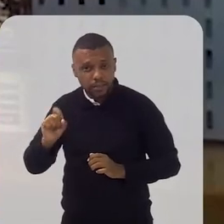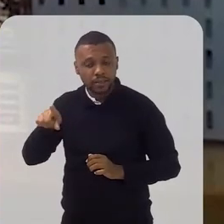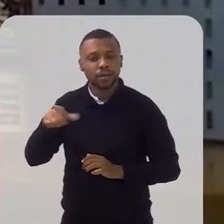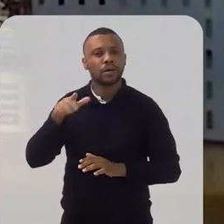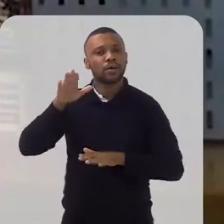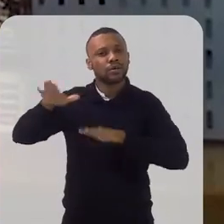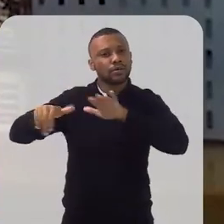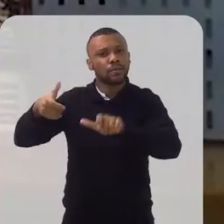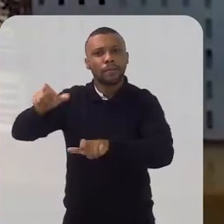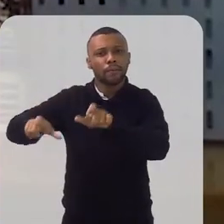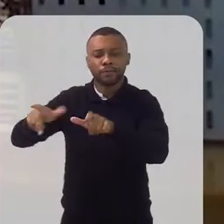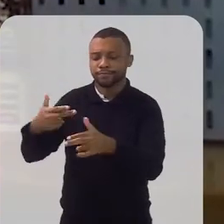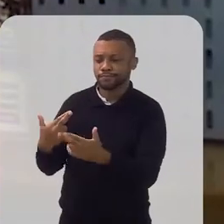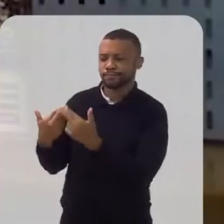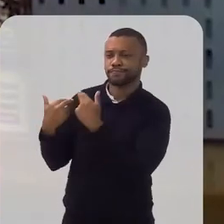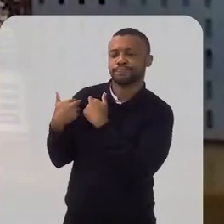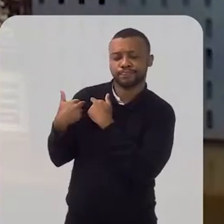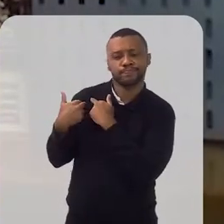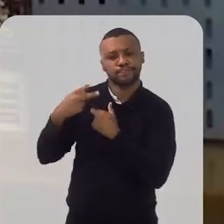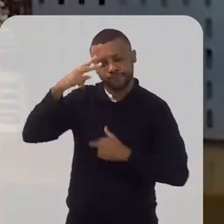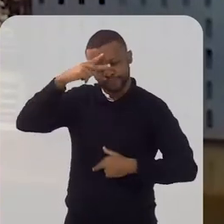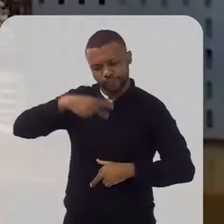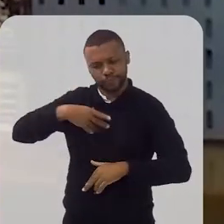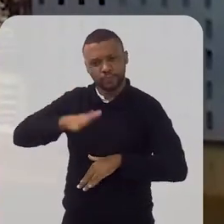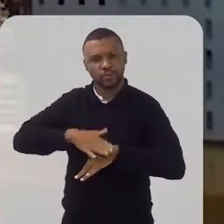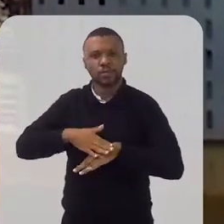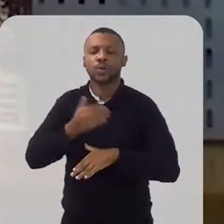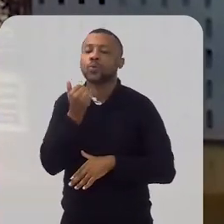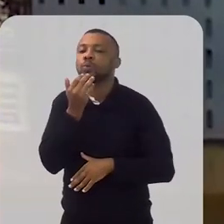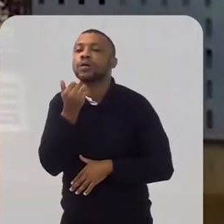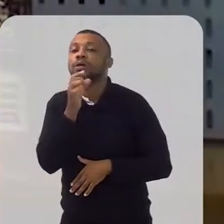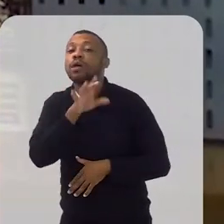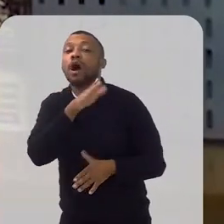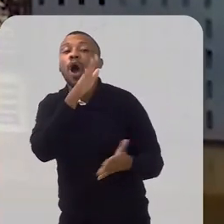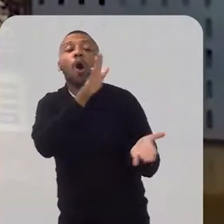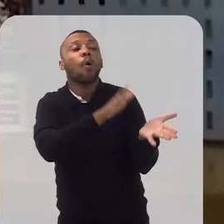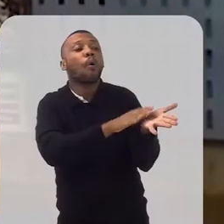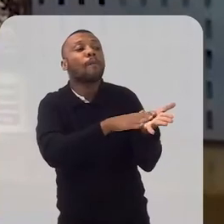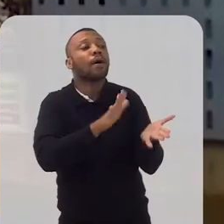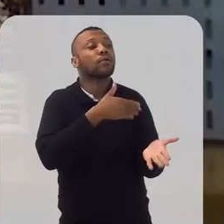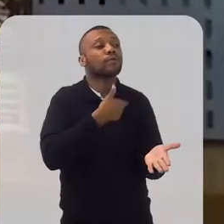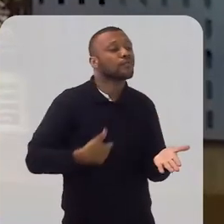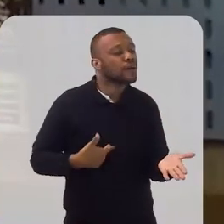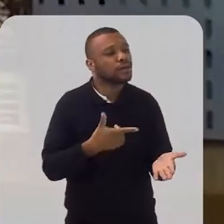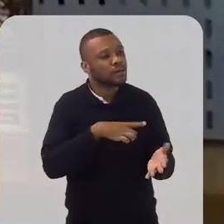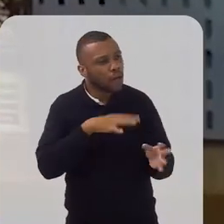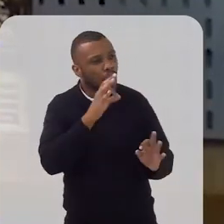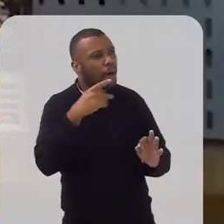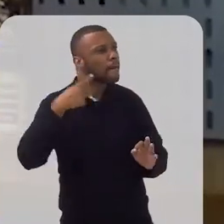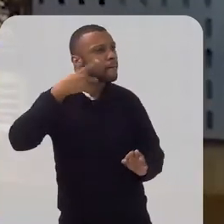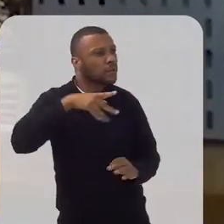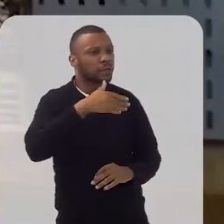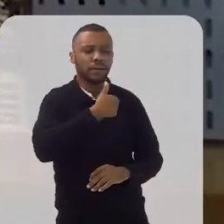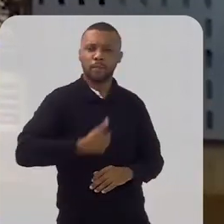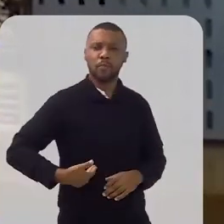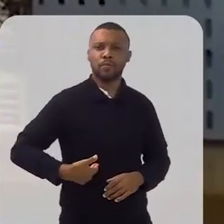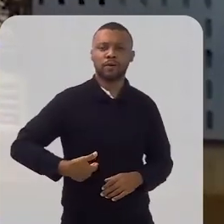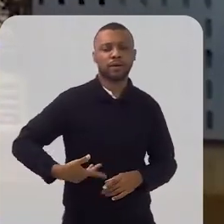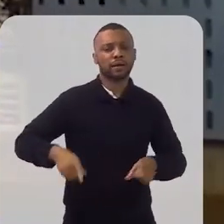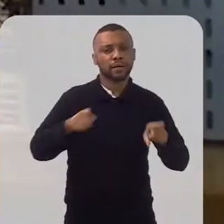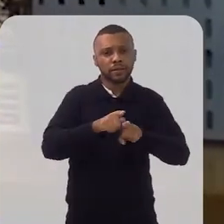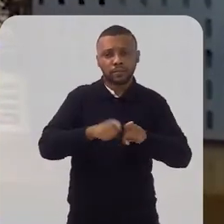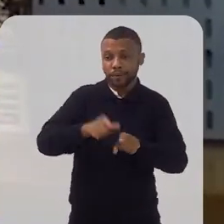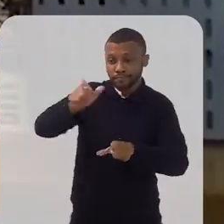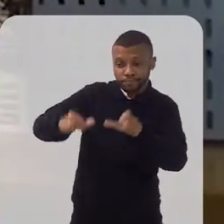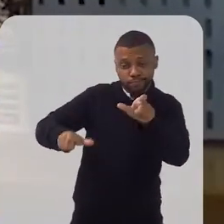uma área que chama a população para a sua responsabilidade também. Não adianta só cobrar do governo que ele desenvolva políticas públicas. Tem que cobrar